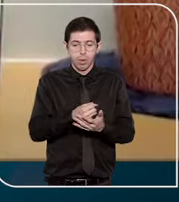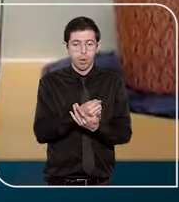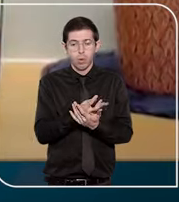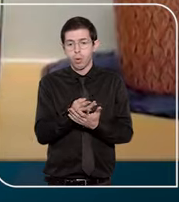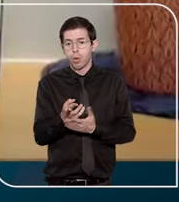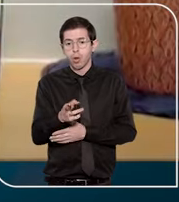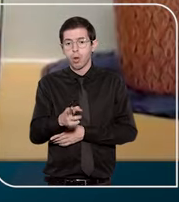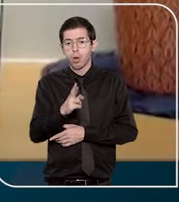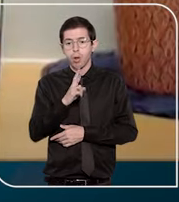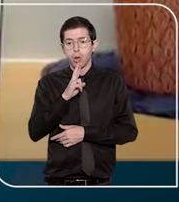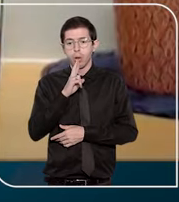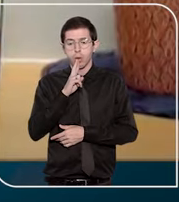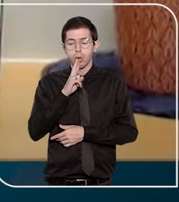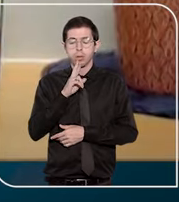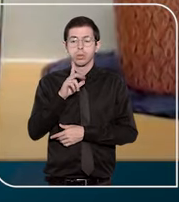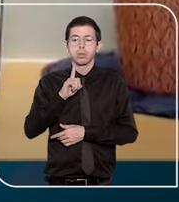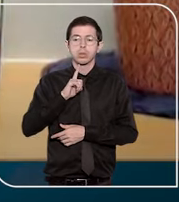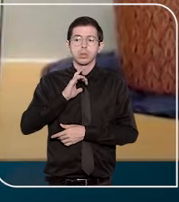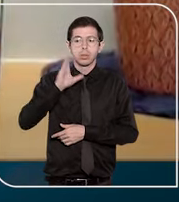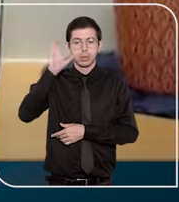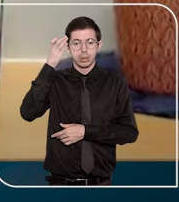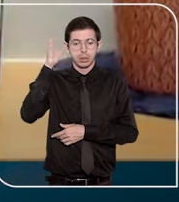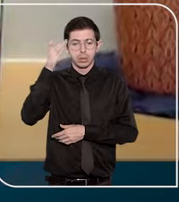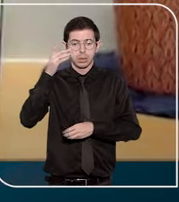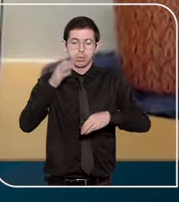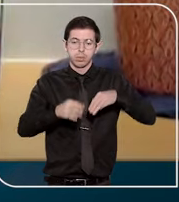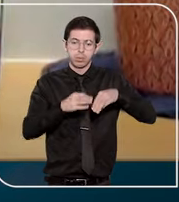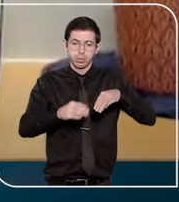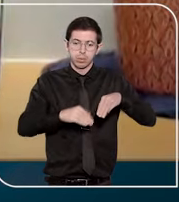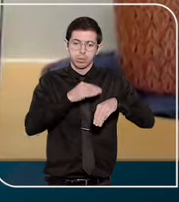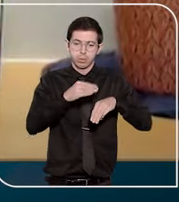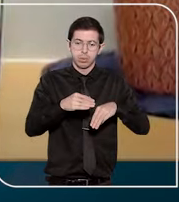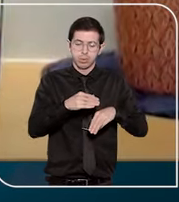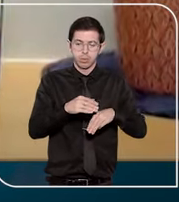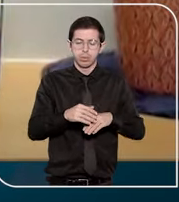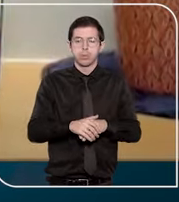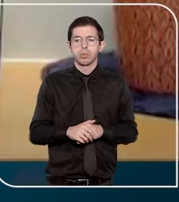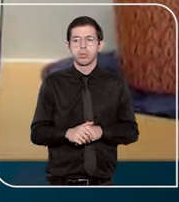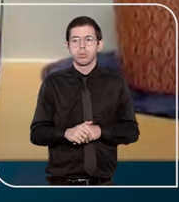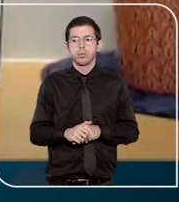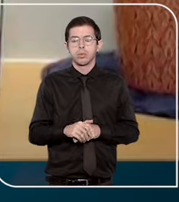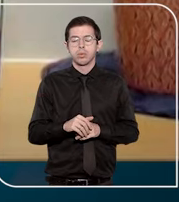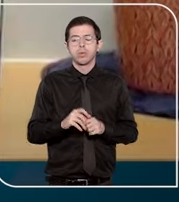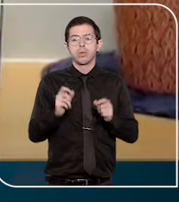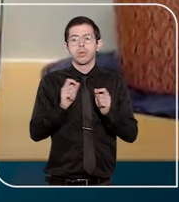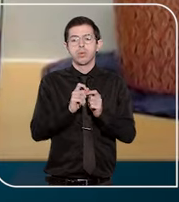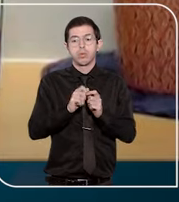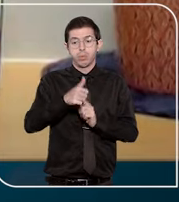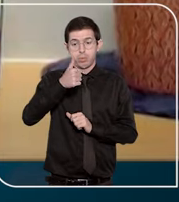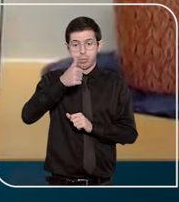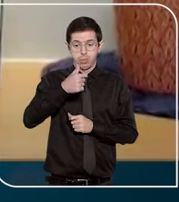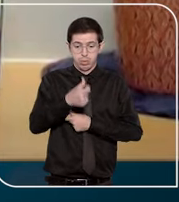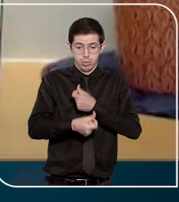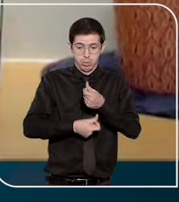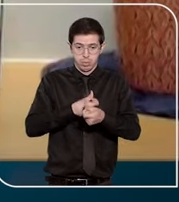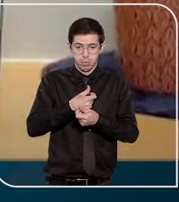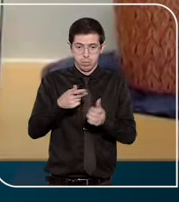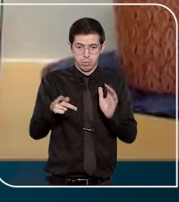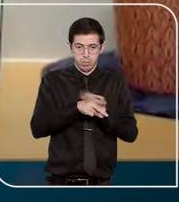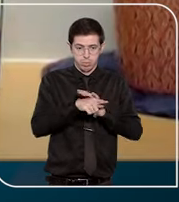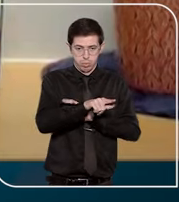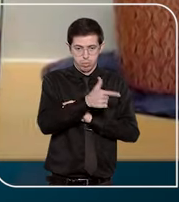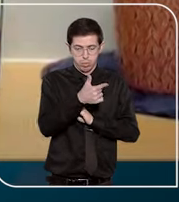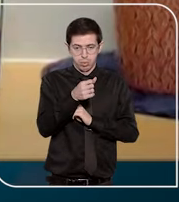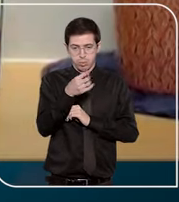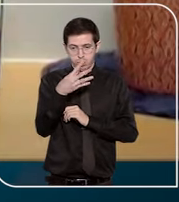resultado do julgamento de cada decisão do ministro Og Fernandes. Então, fazendo um recorte aqui nesse primeiro semestre de 2024,